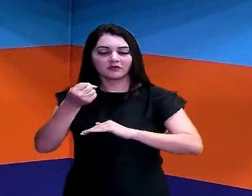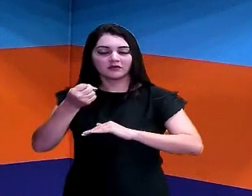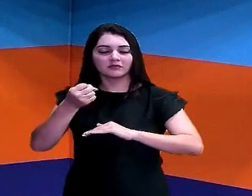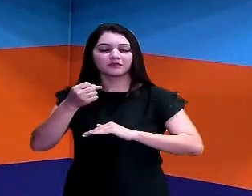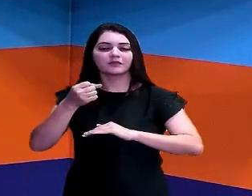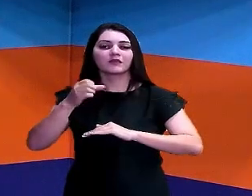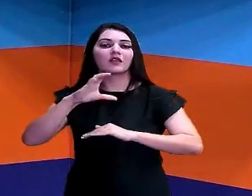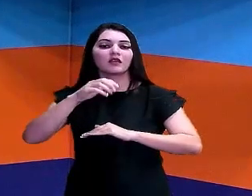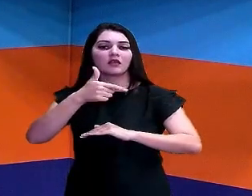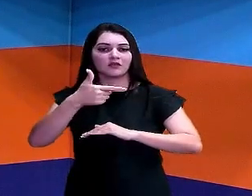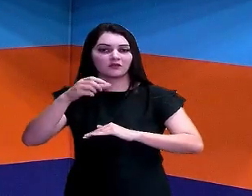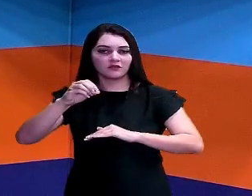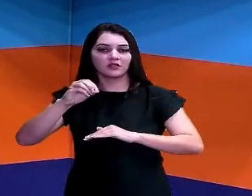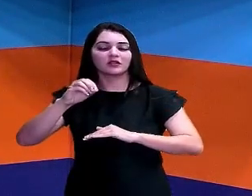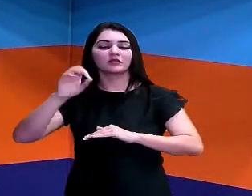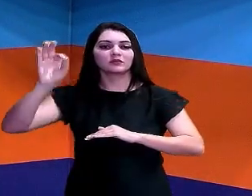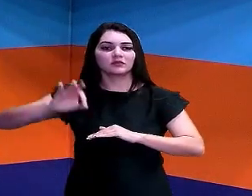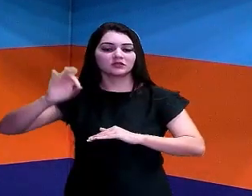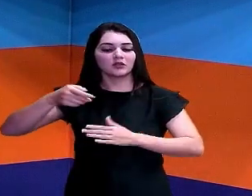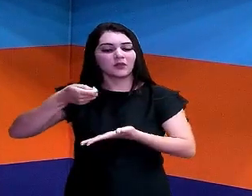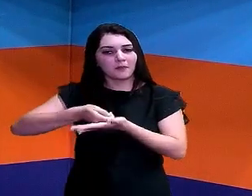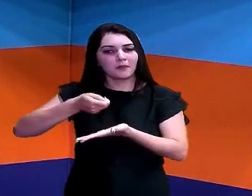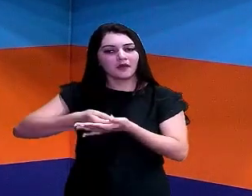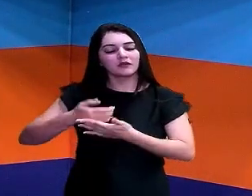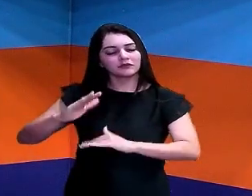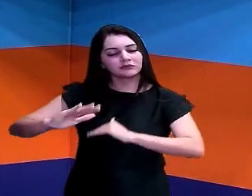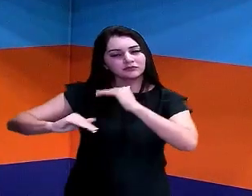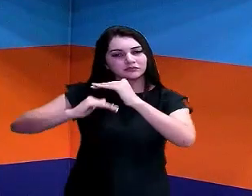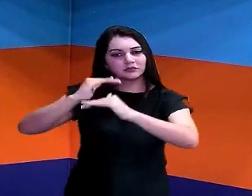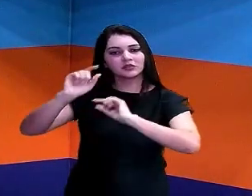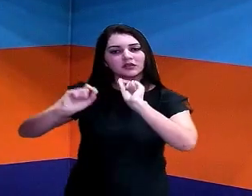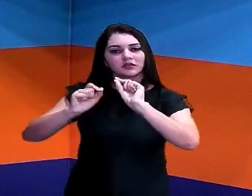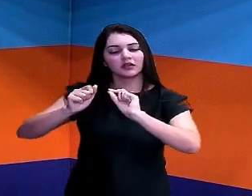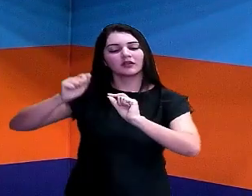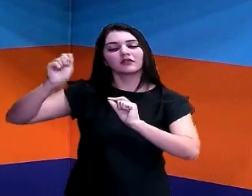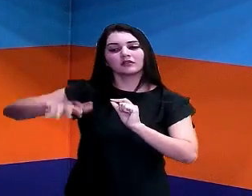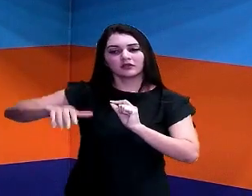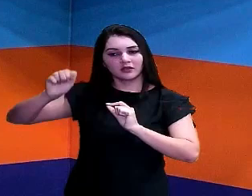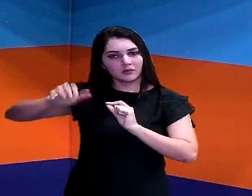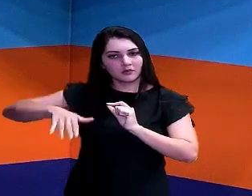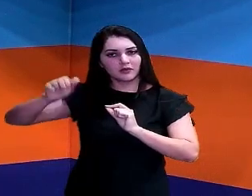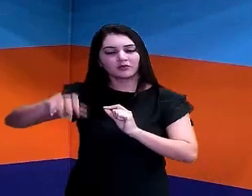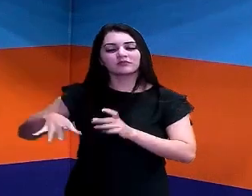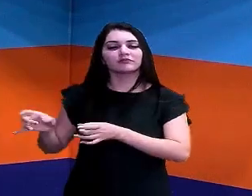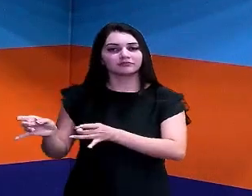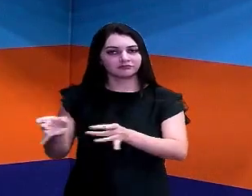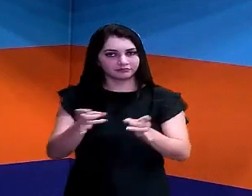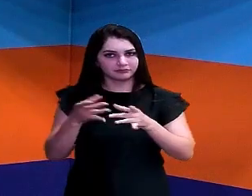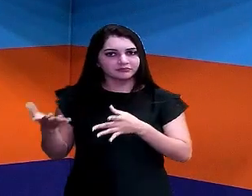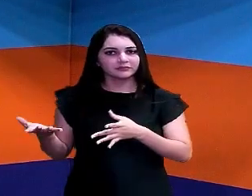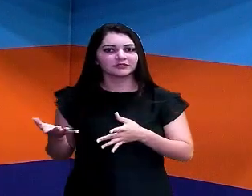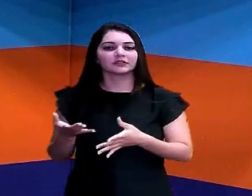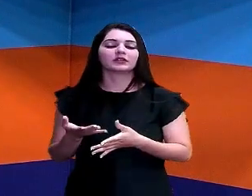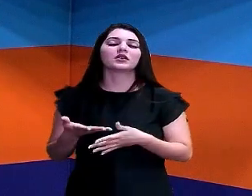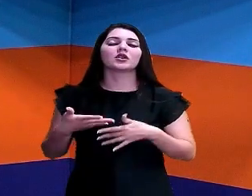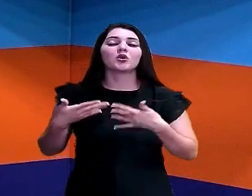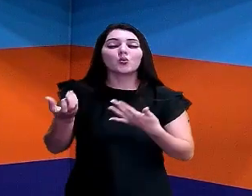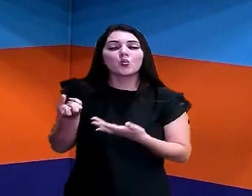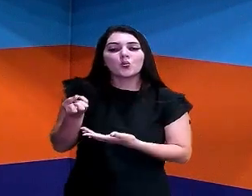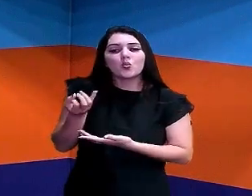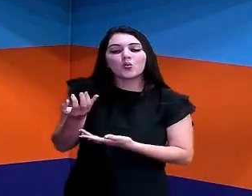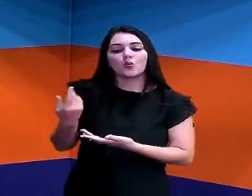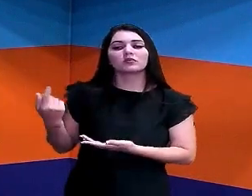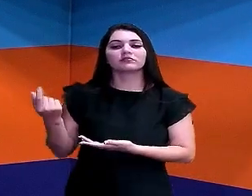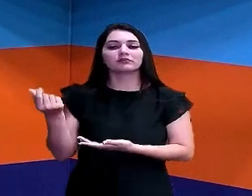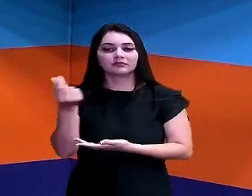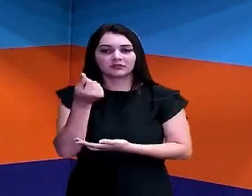pago no processo aí de desconto, né, de liquidação. Em quantos reais o